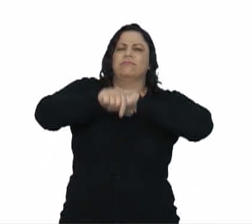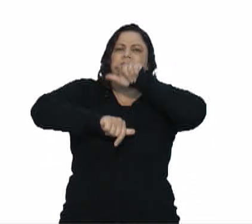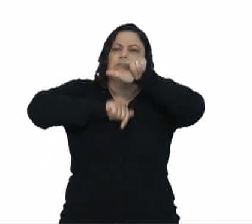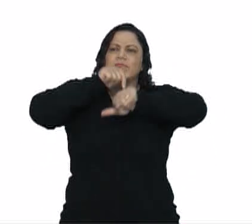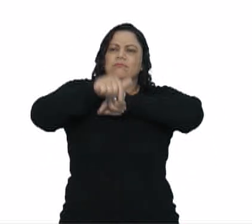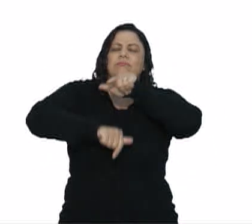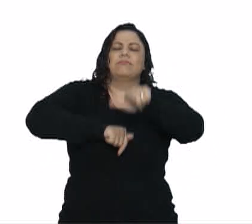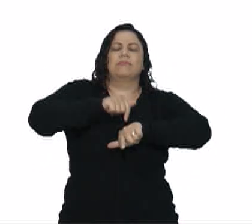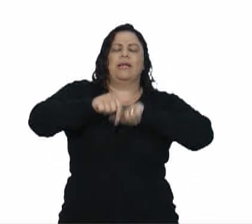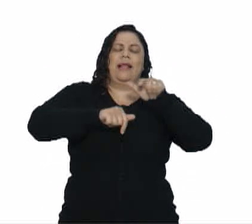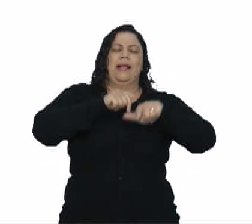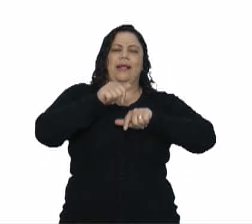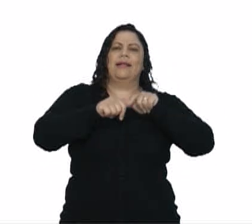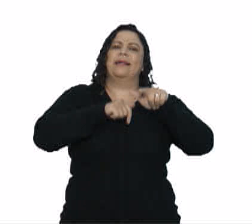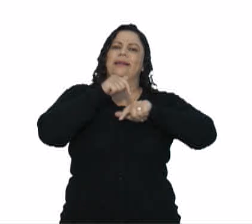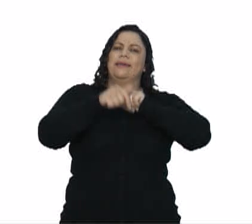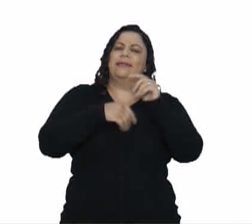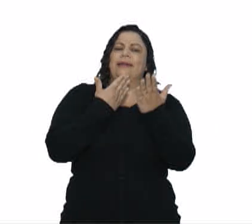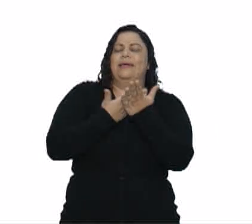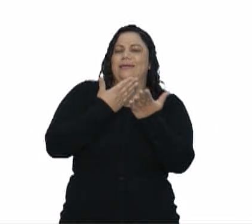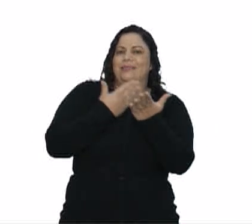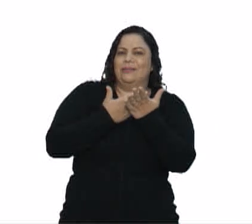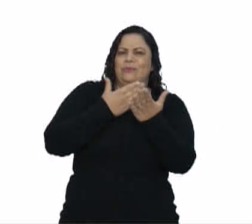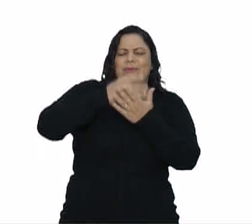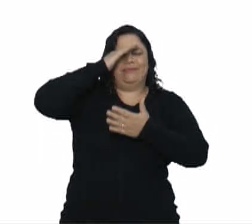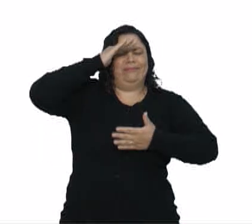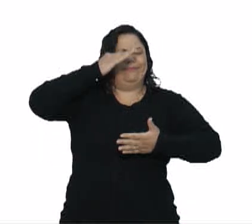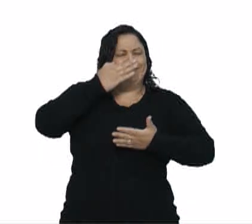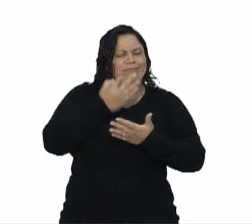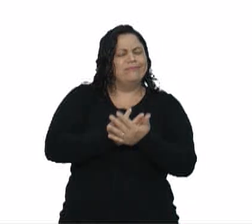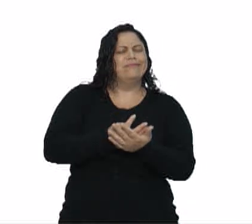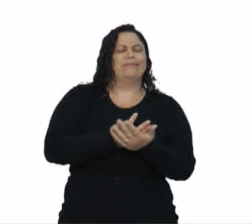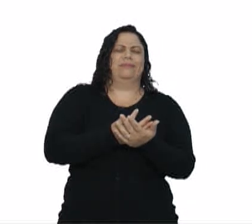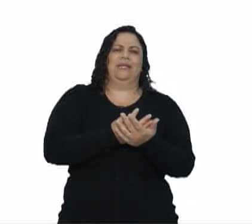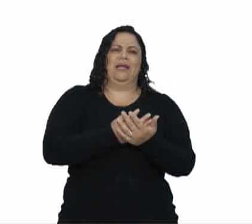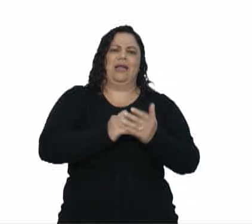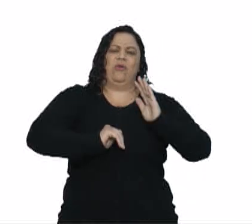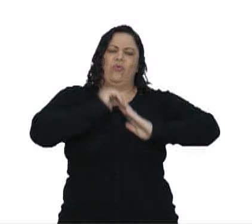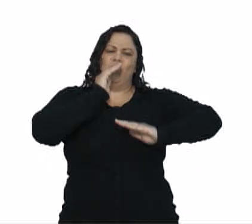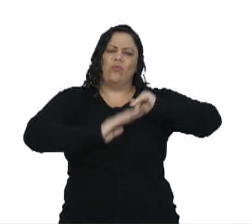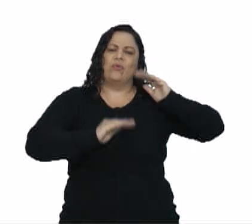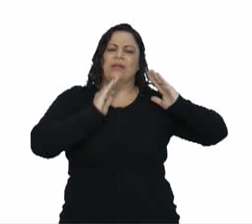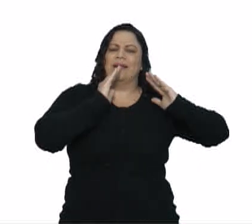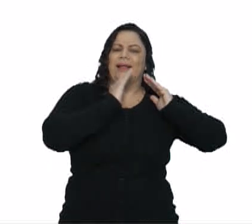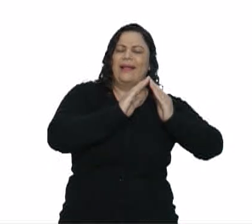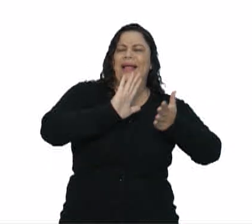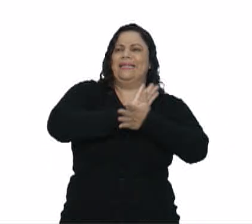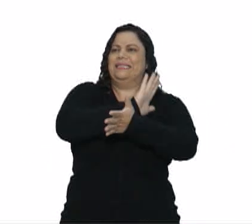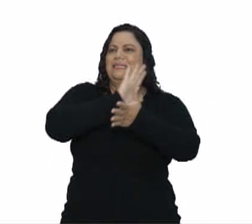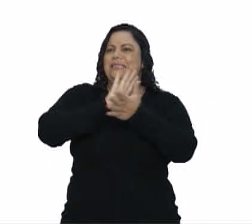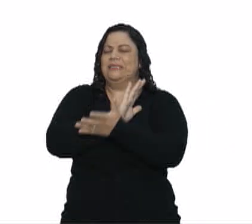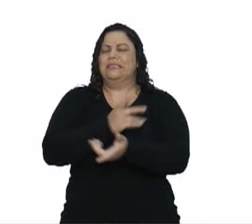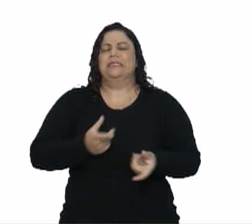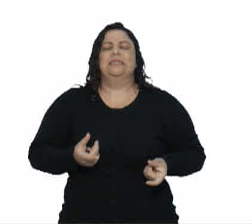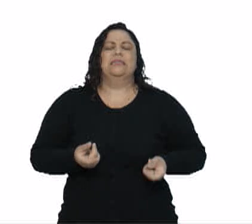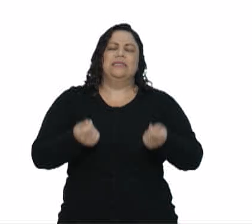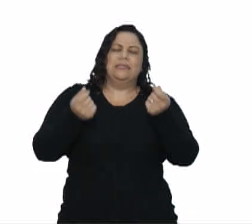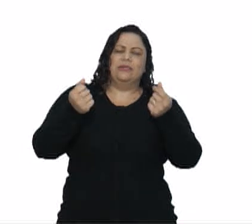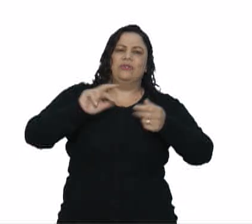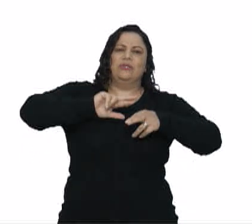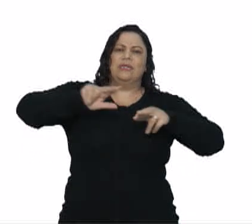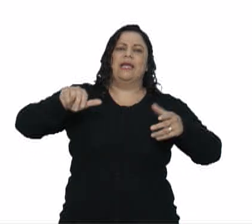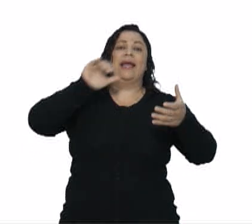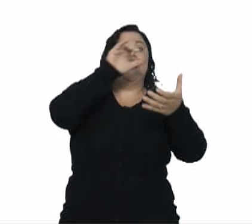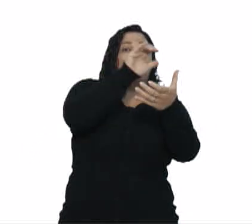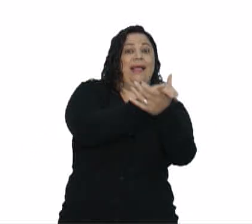fé, construir casas, realizar coisas, juntar dinheiro, gastar dinheiro, fazer amigos, brigar, casar,